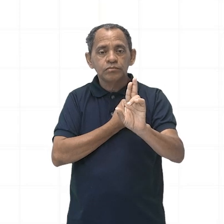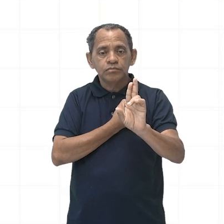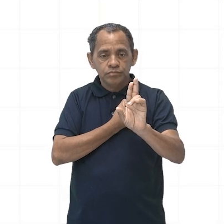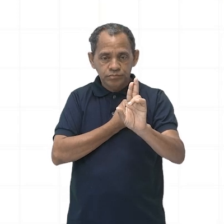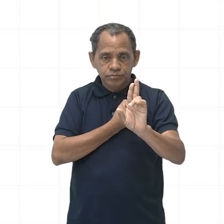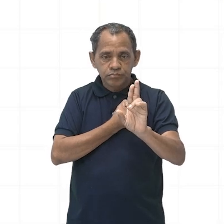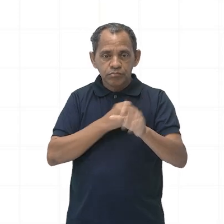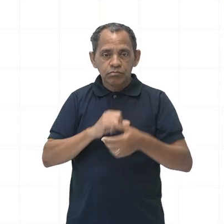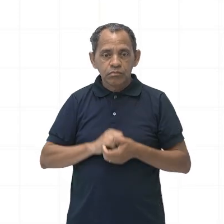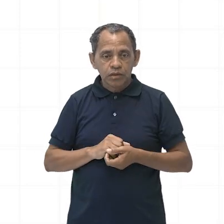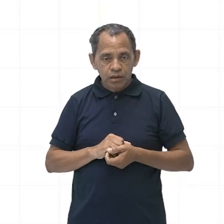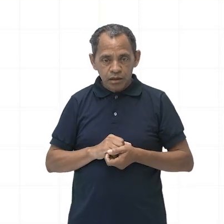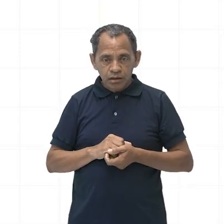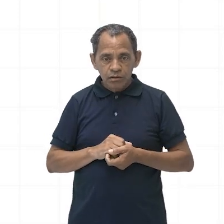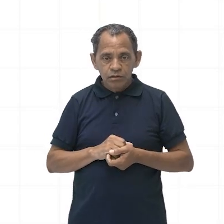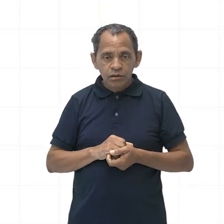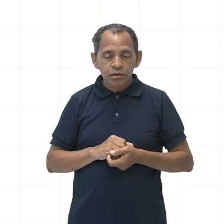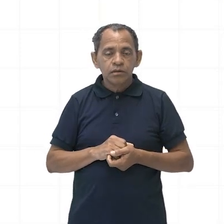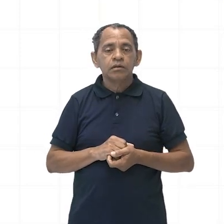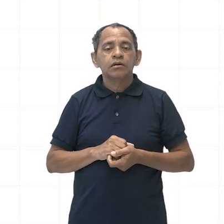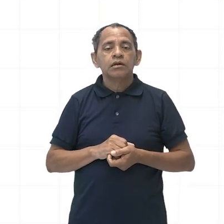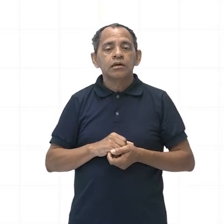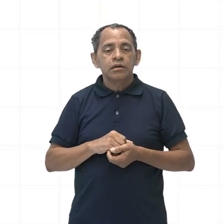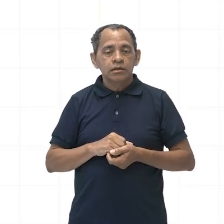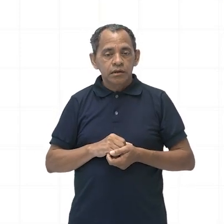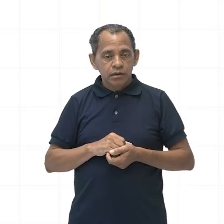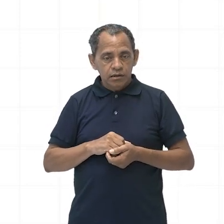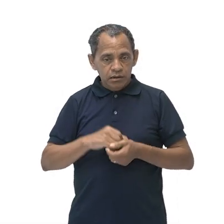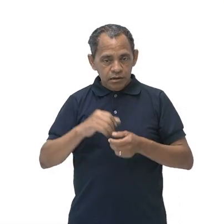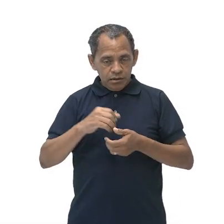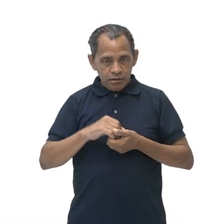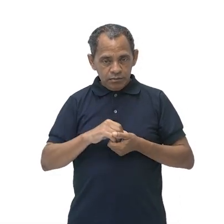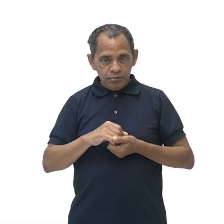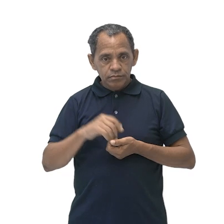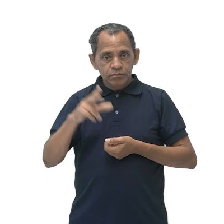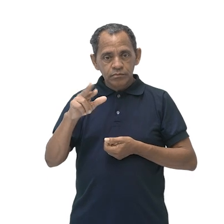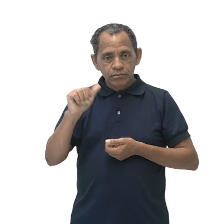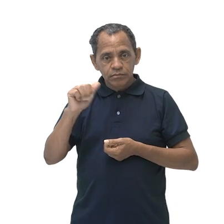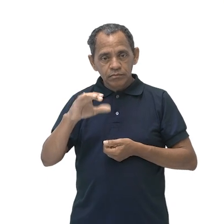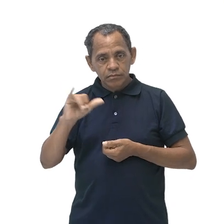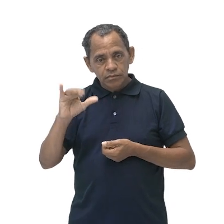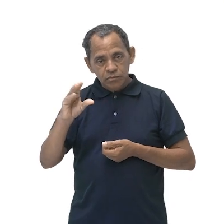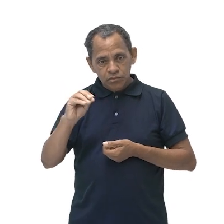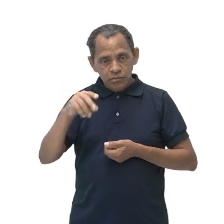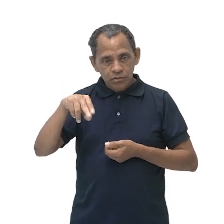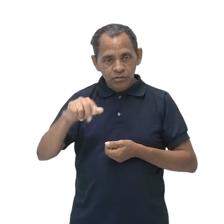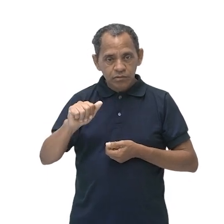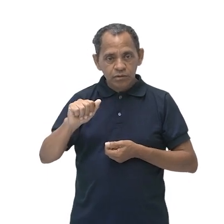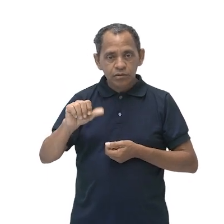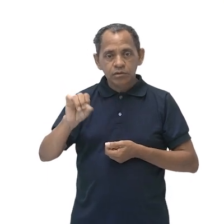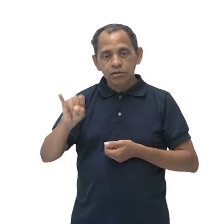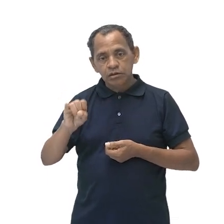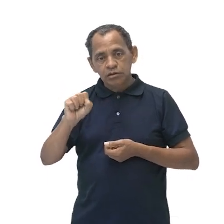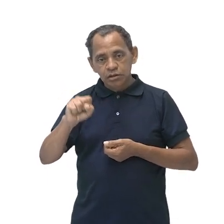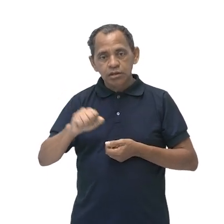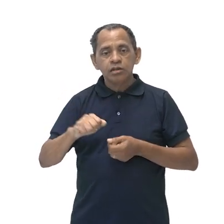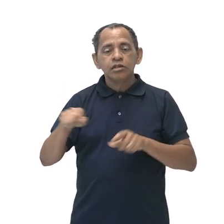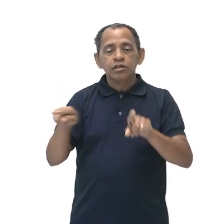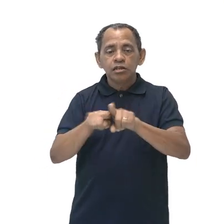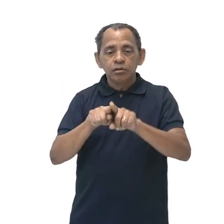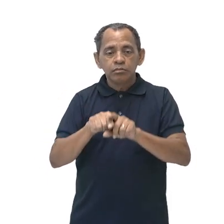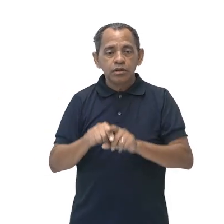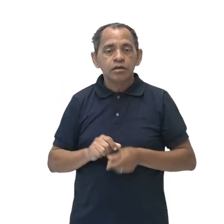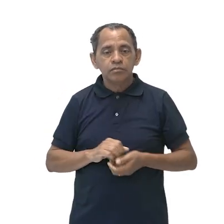racionais e os números irracionais. Então, vamos pegar aqui esse exemplo.